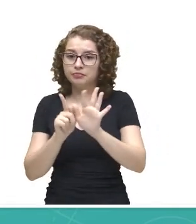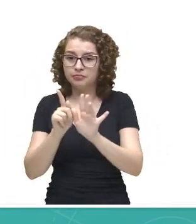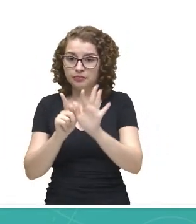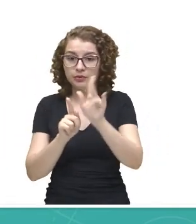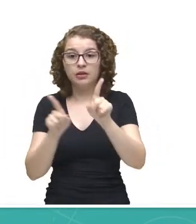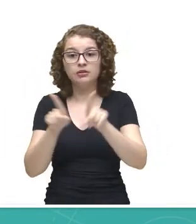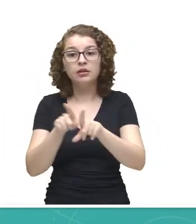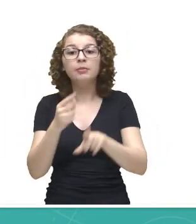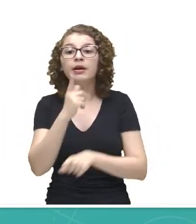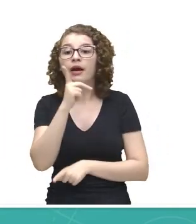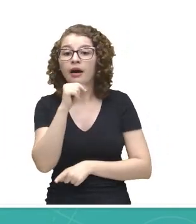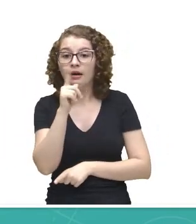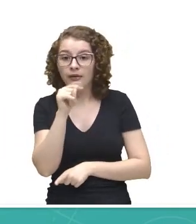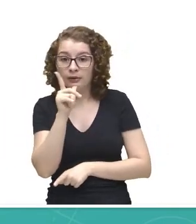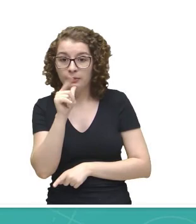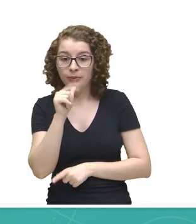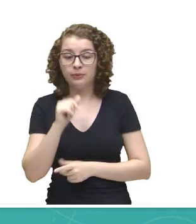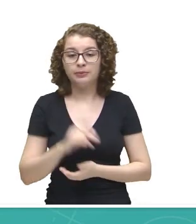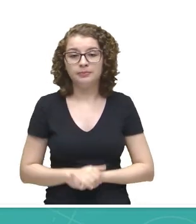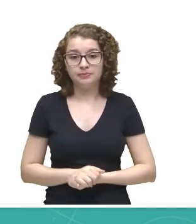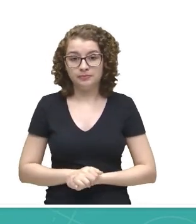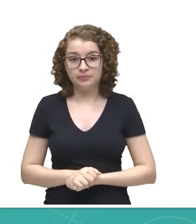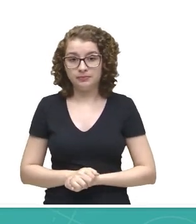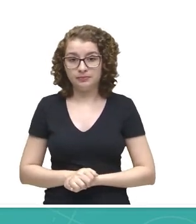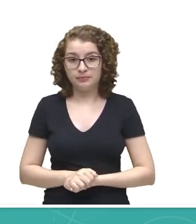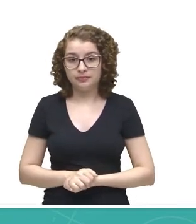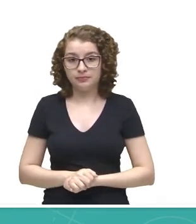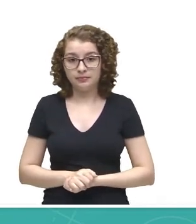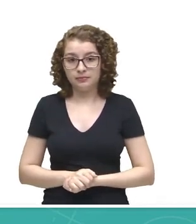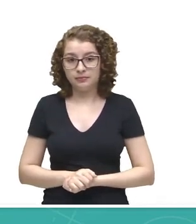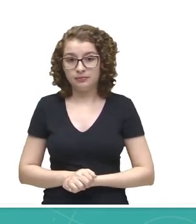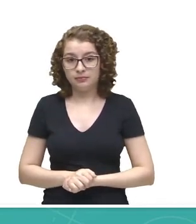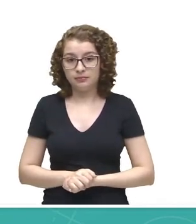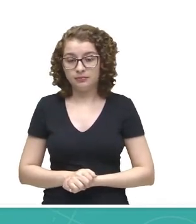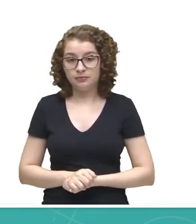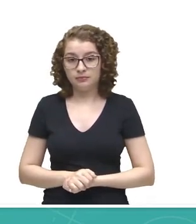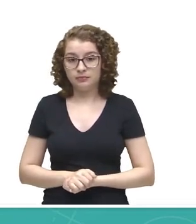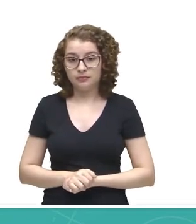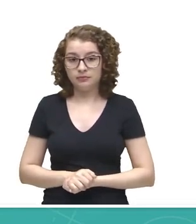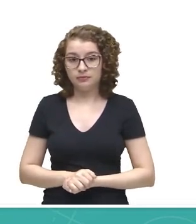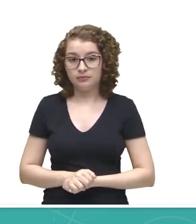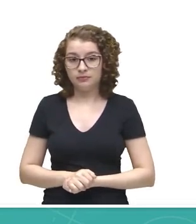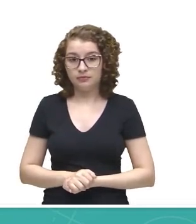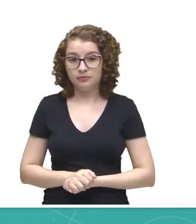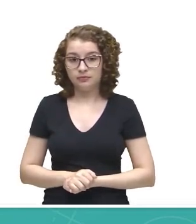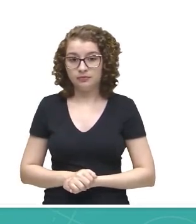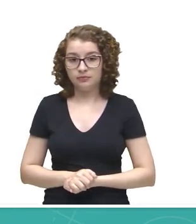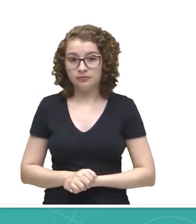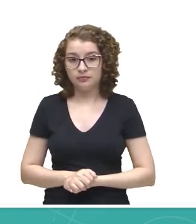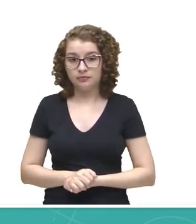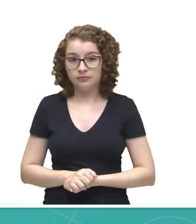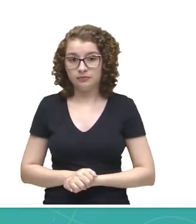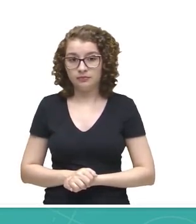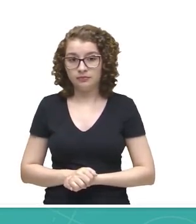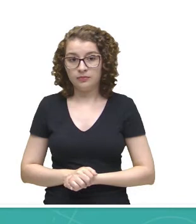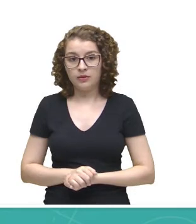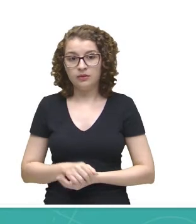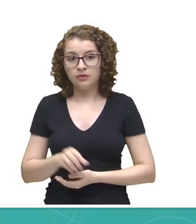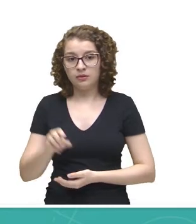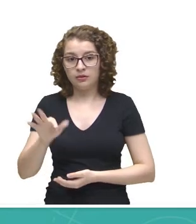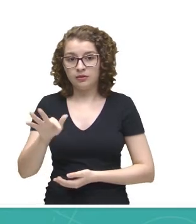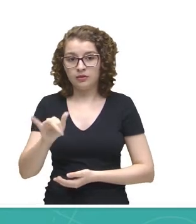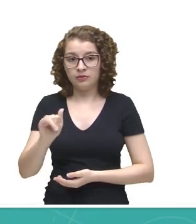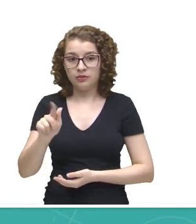água, tá? Essa formação aqui, ó, é principalmente água. E os elementos figurados, que são